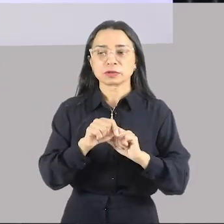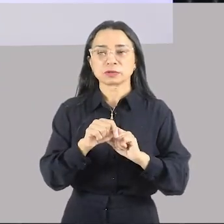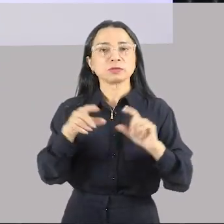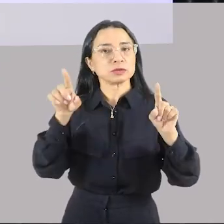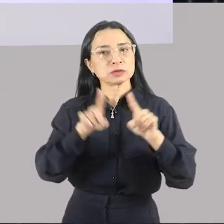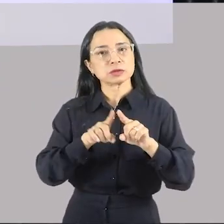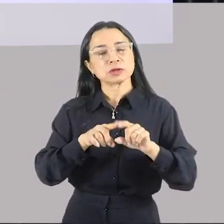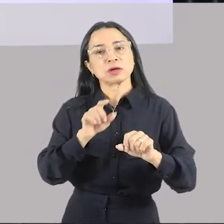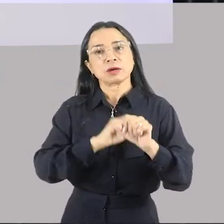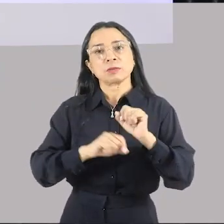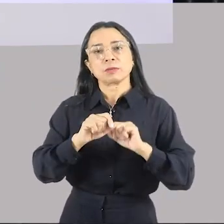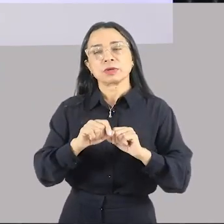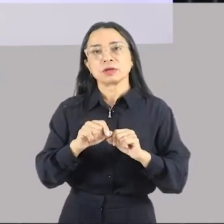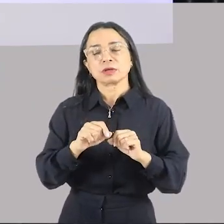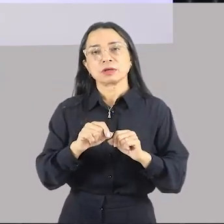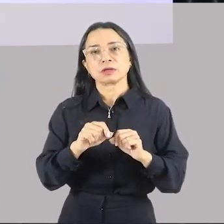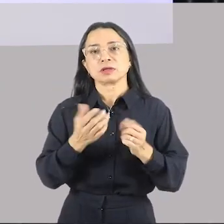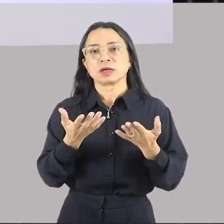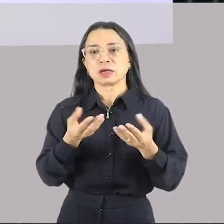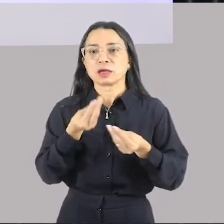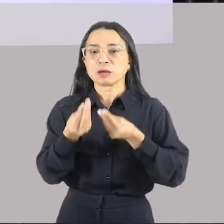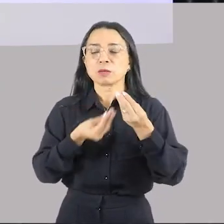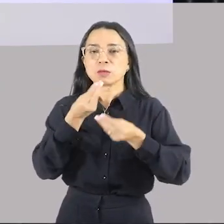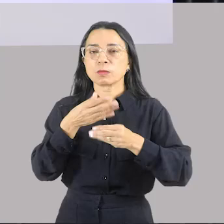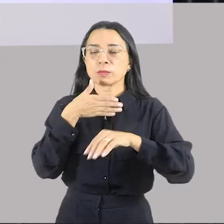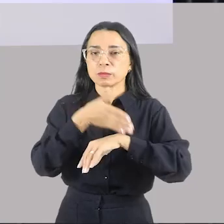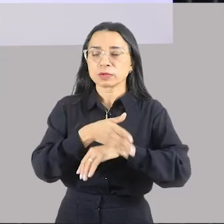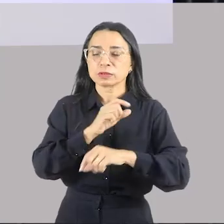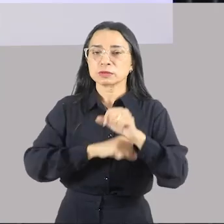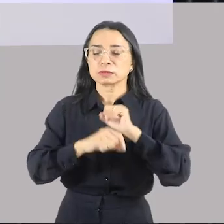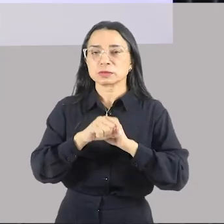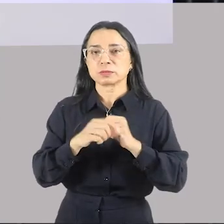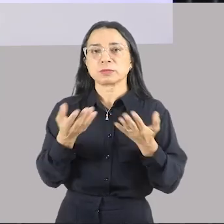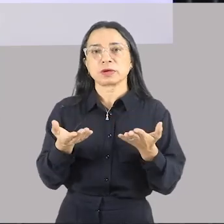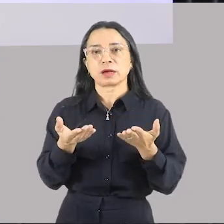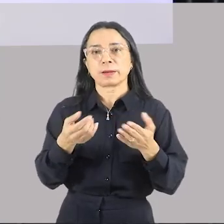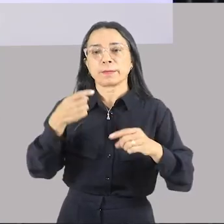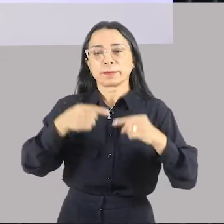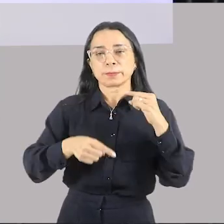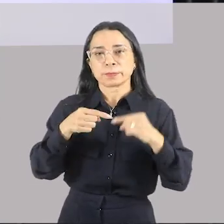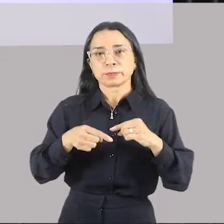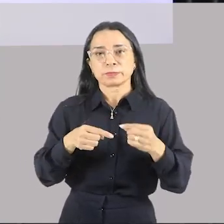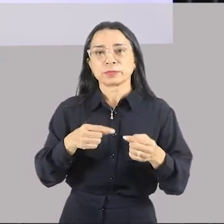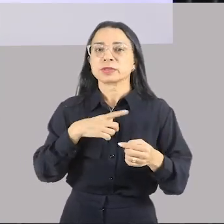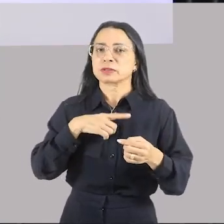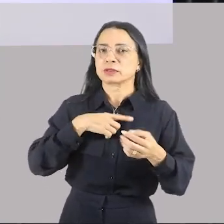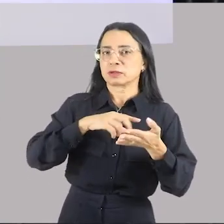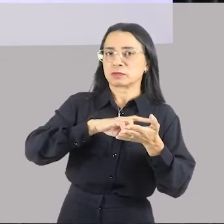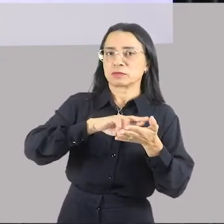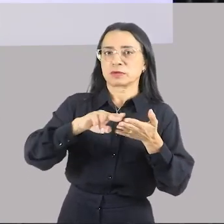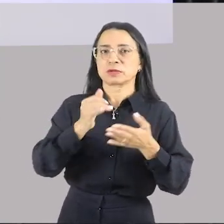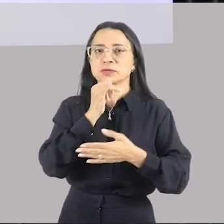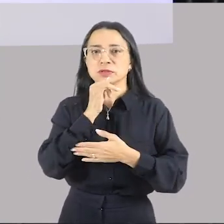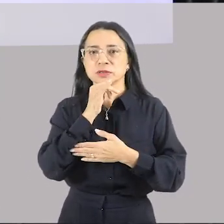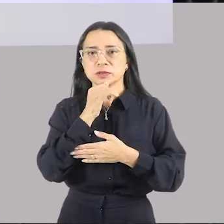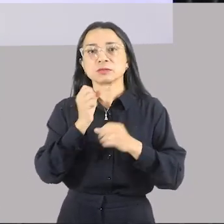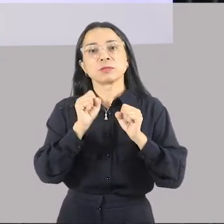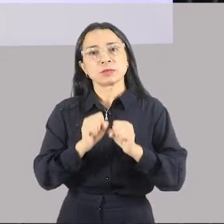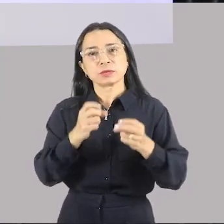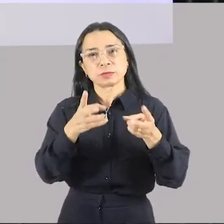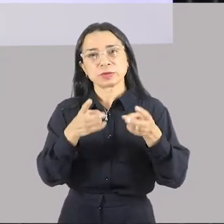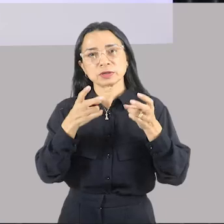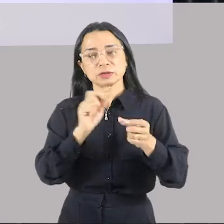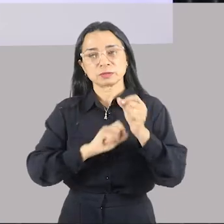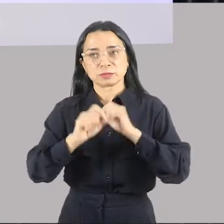vários exemplos, além desses também, de que você pode se perceber como algum cidadão, como um cidadão que